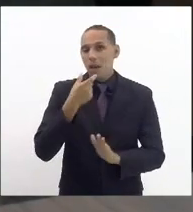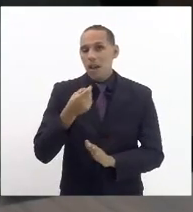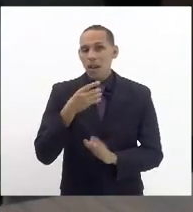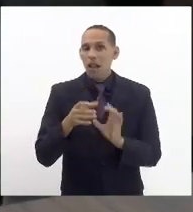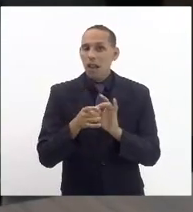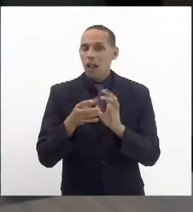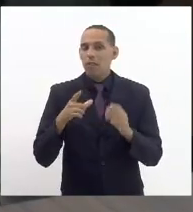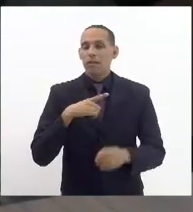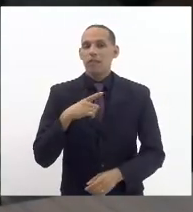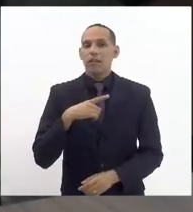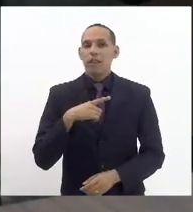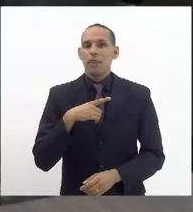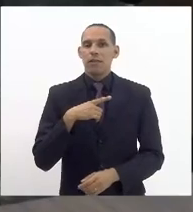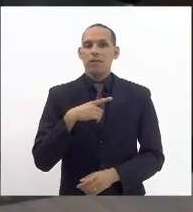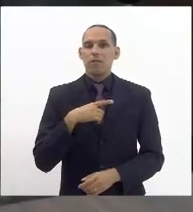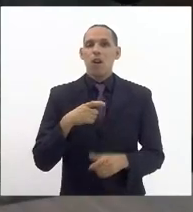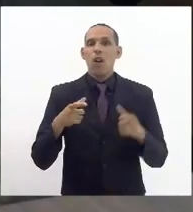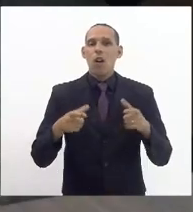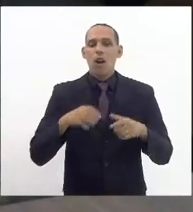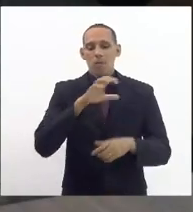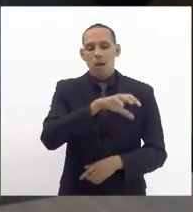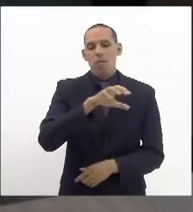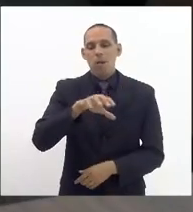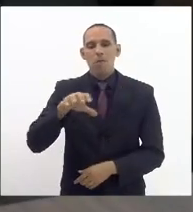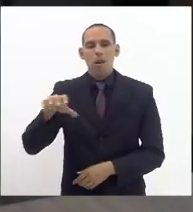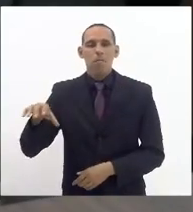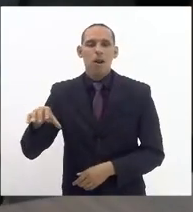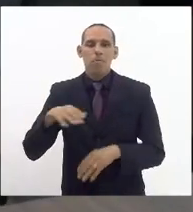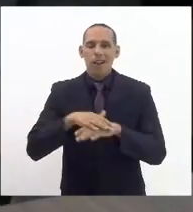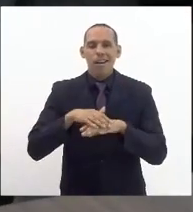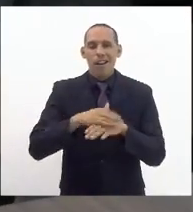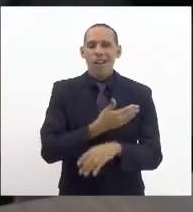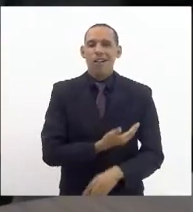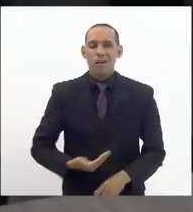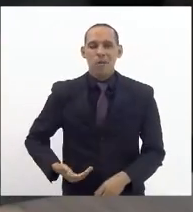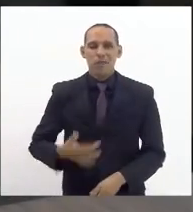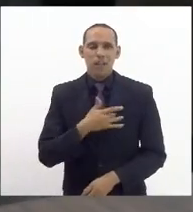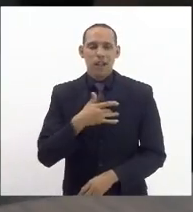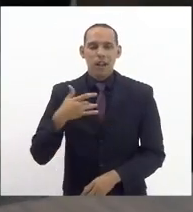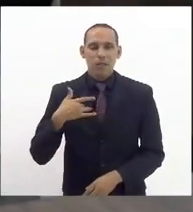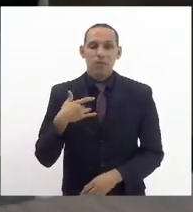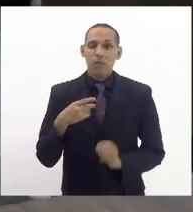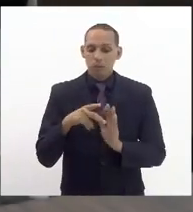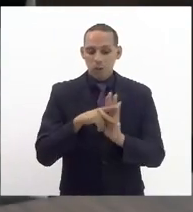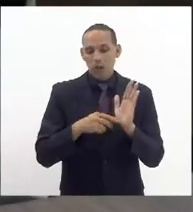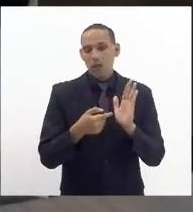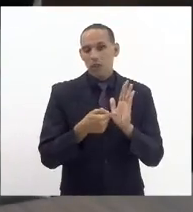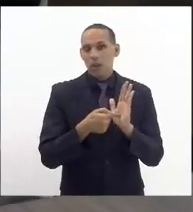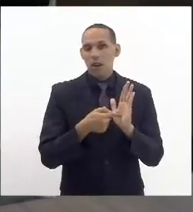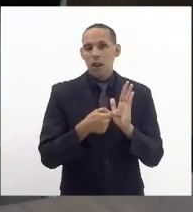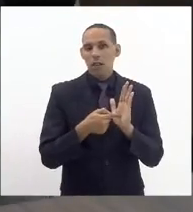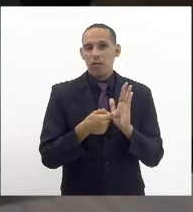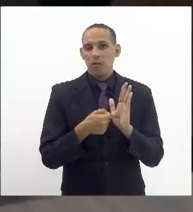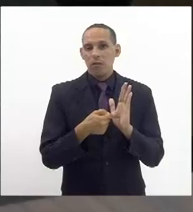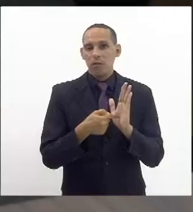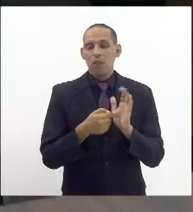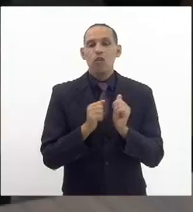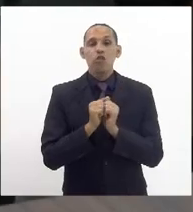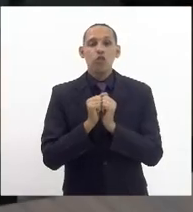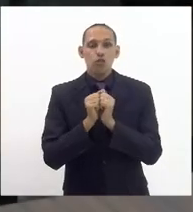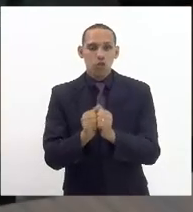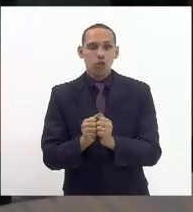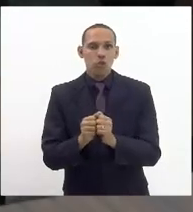disponíveis para abastecimento das unidades da rede pública de saúde. O projeto, ele caminha ao lado